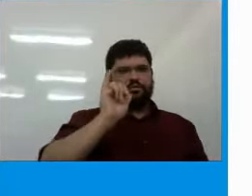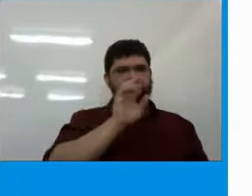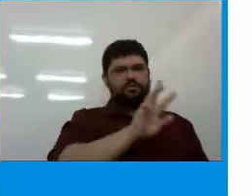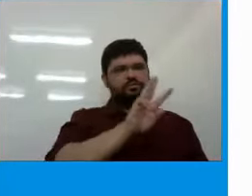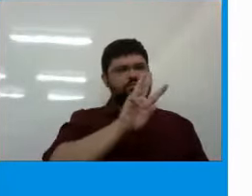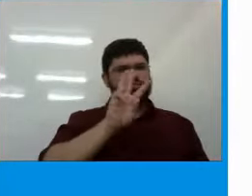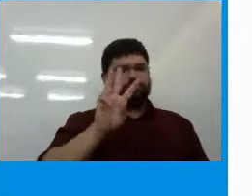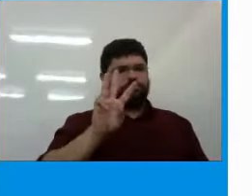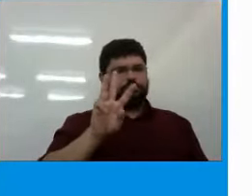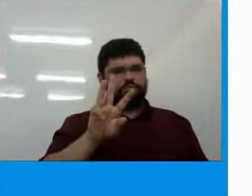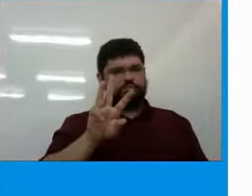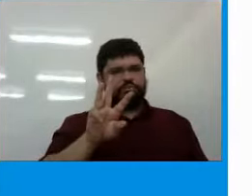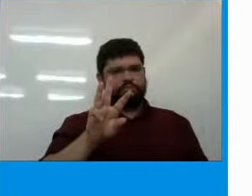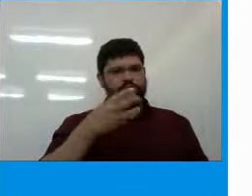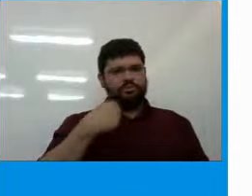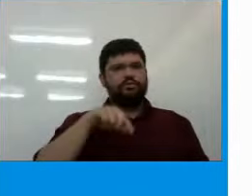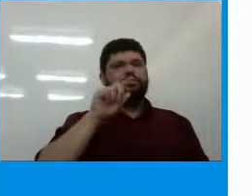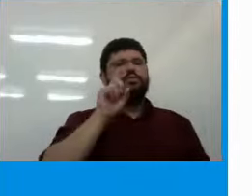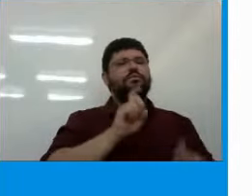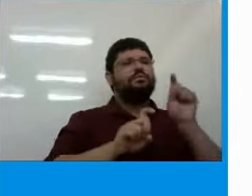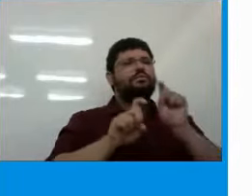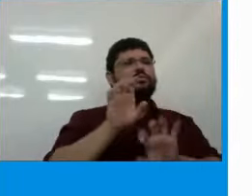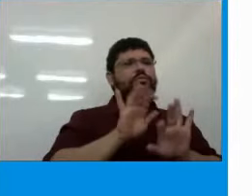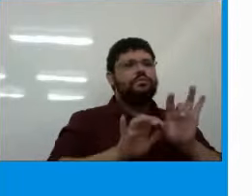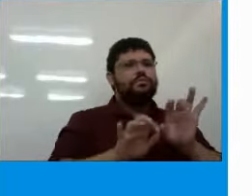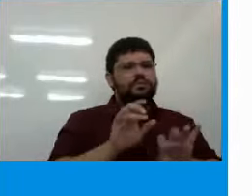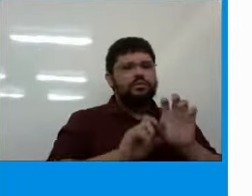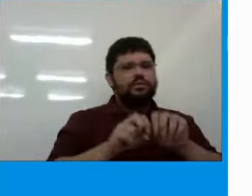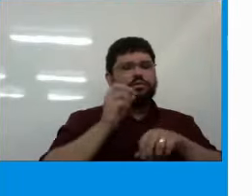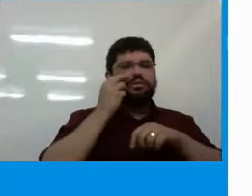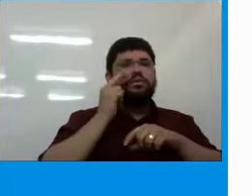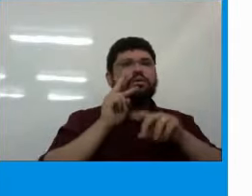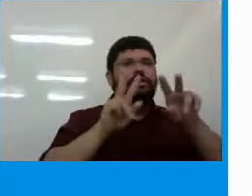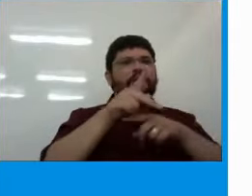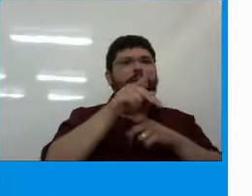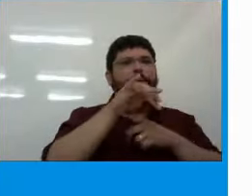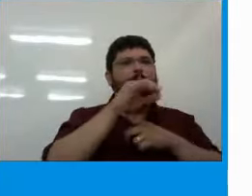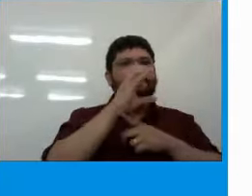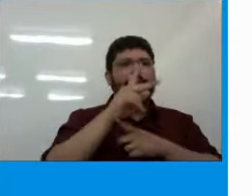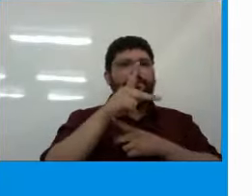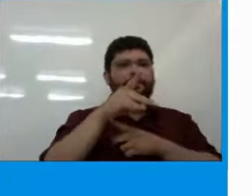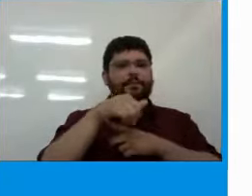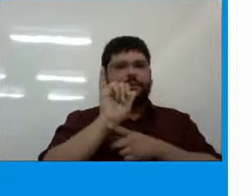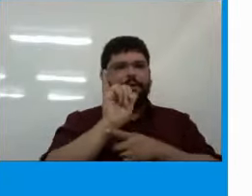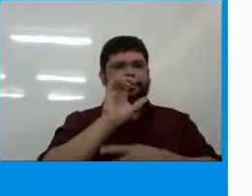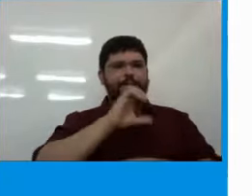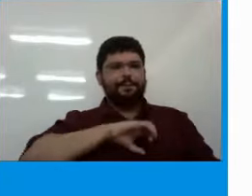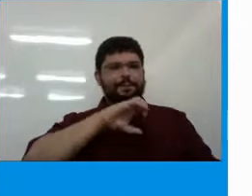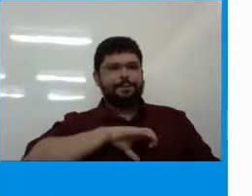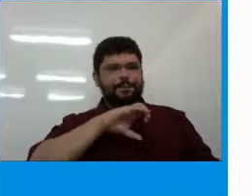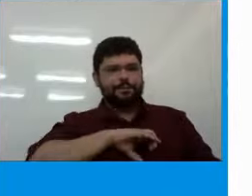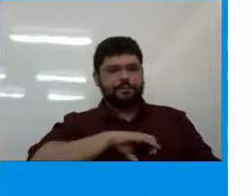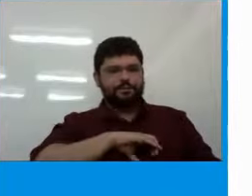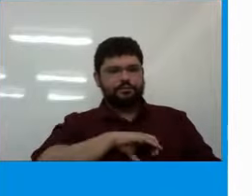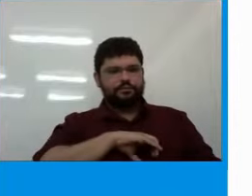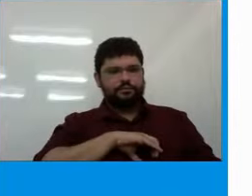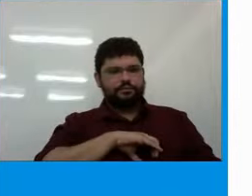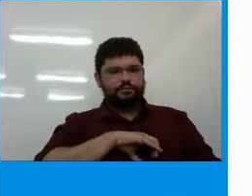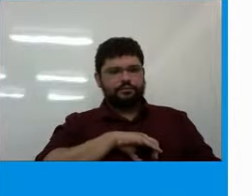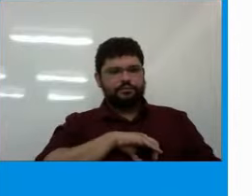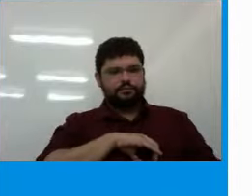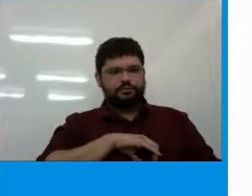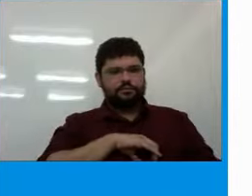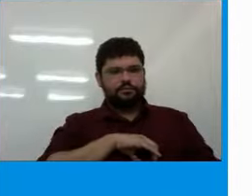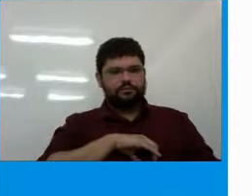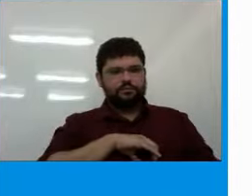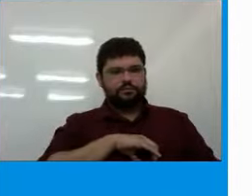né, que você clica... Quando você abre o Pixabay, você pode, em português, você coloca lá do mesmo jeito, é só um espaço para